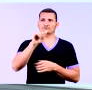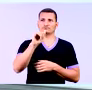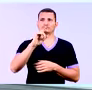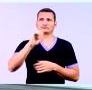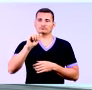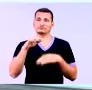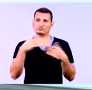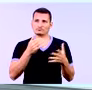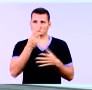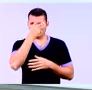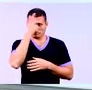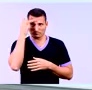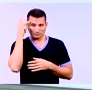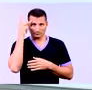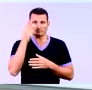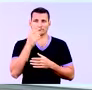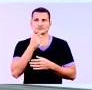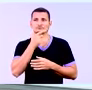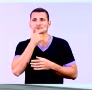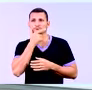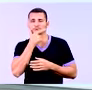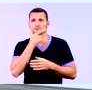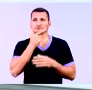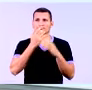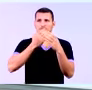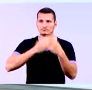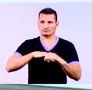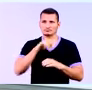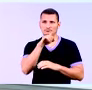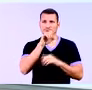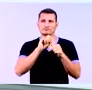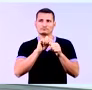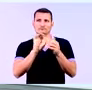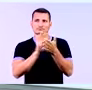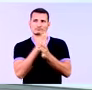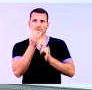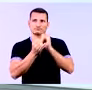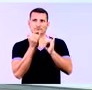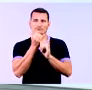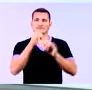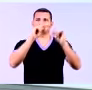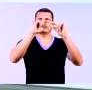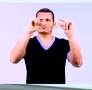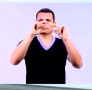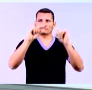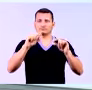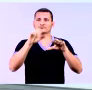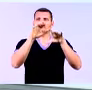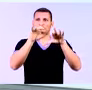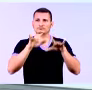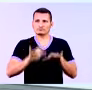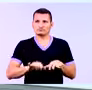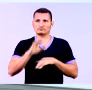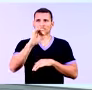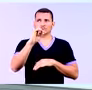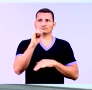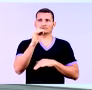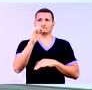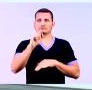candidato, né, a vaga num concurso público, ele vai fazer inscrição pela internet, abre o formulário, ele preenche todos os dados do